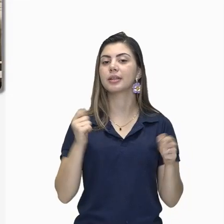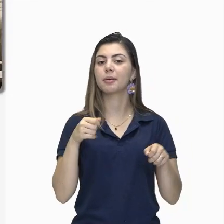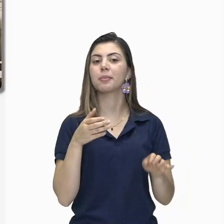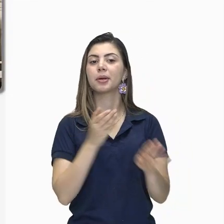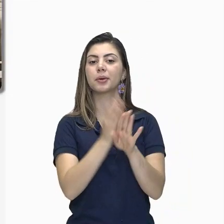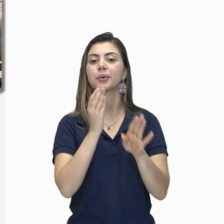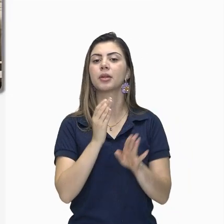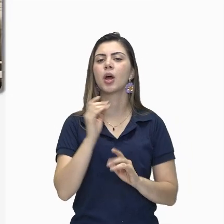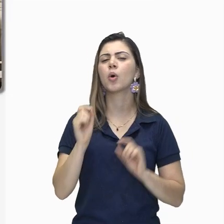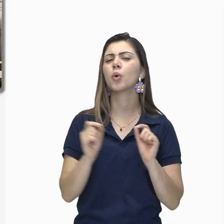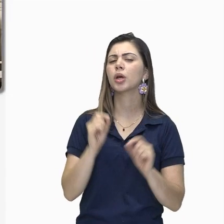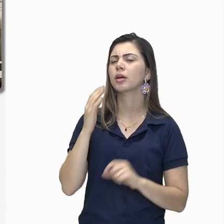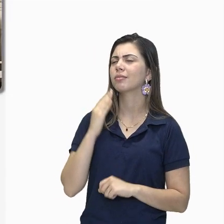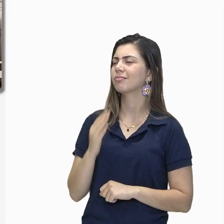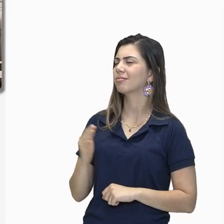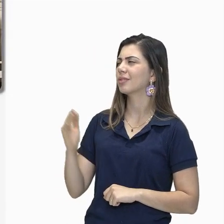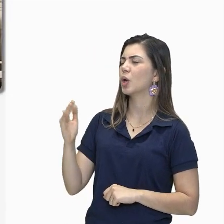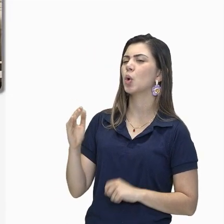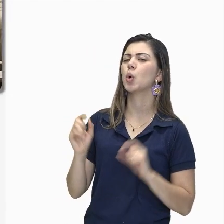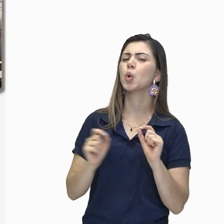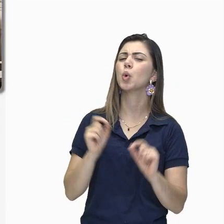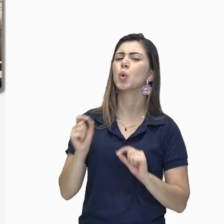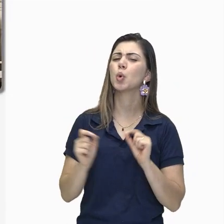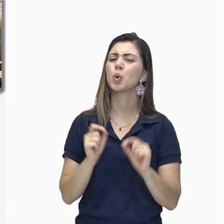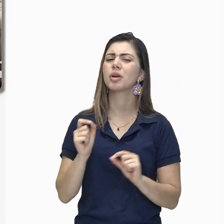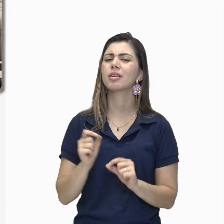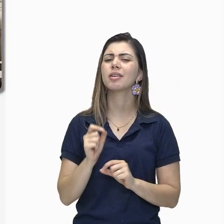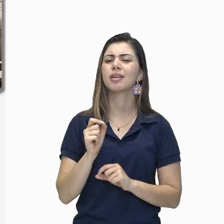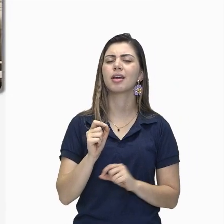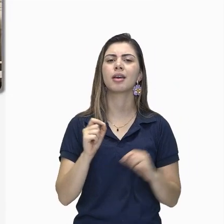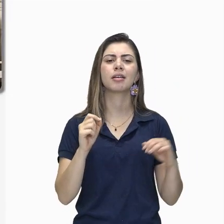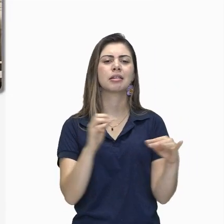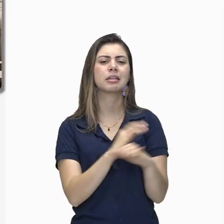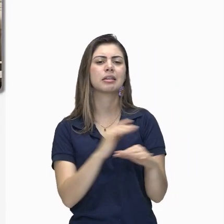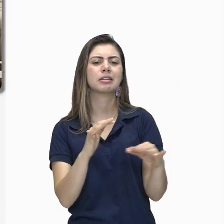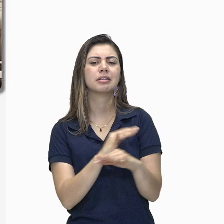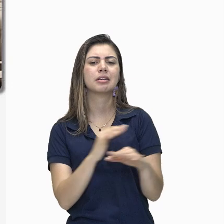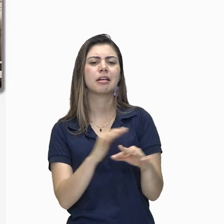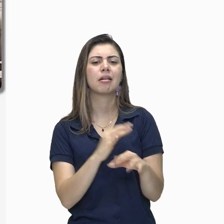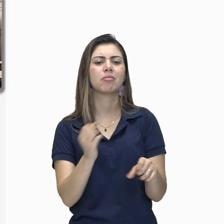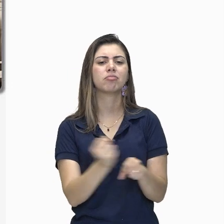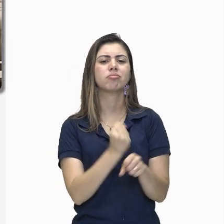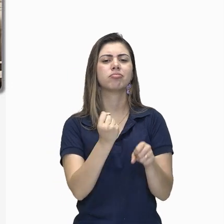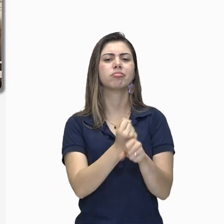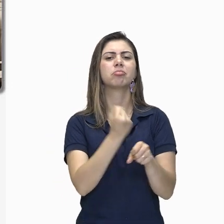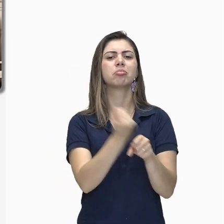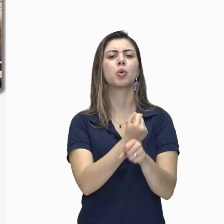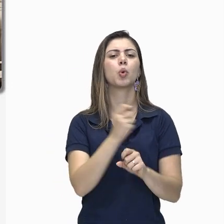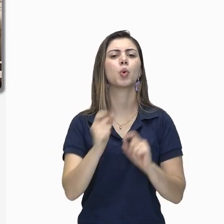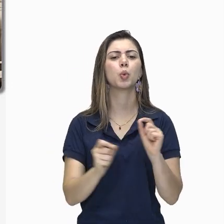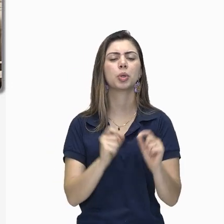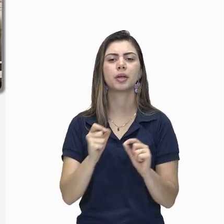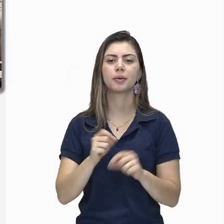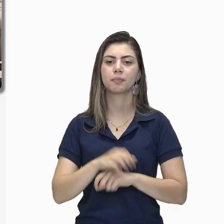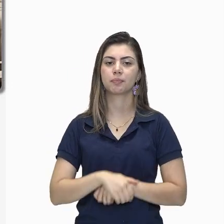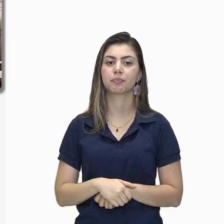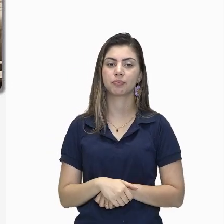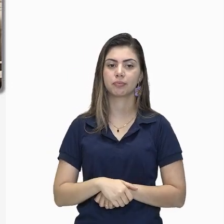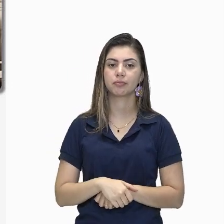verificar o que é o processo o que é a urbanização. A urbanização, ela é